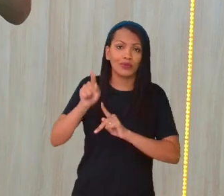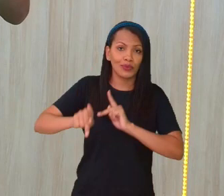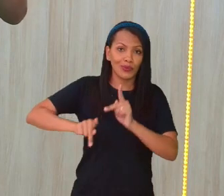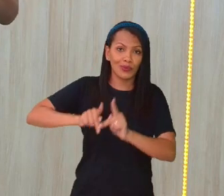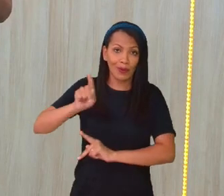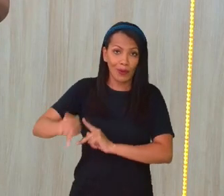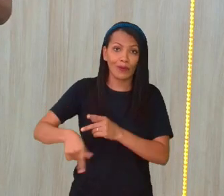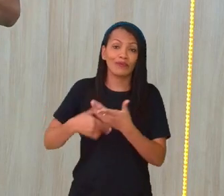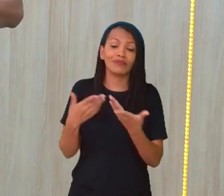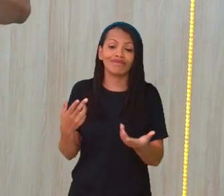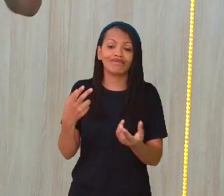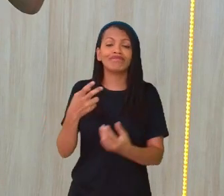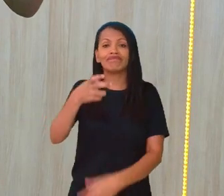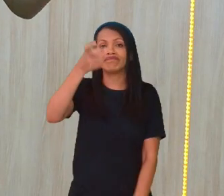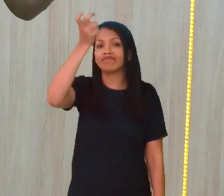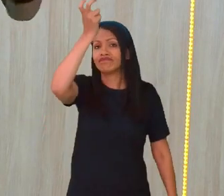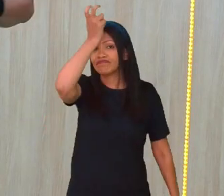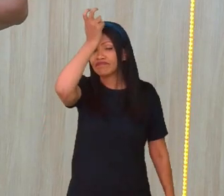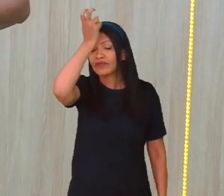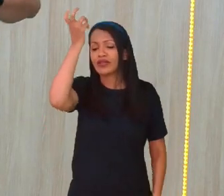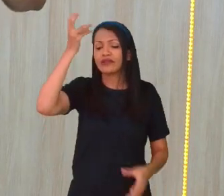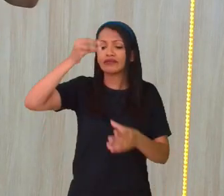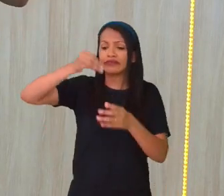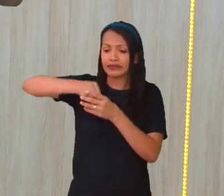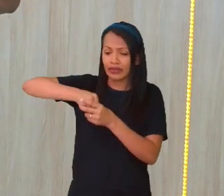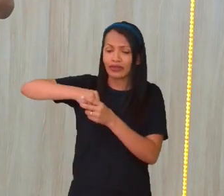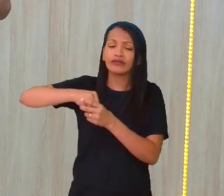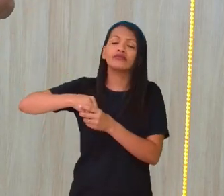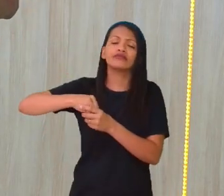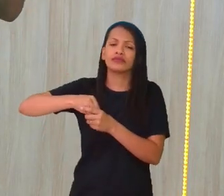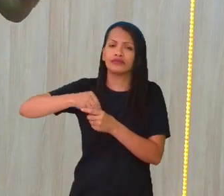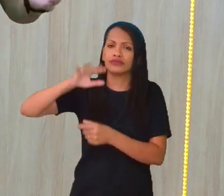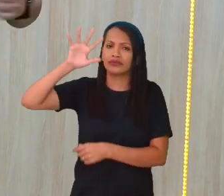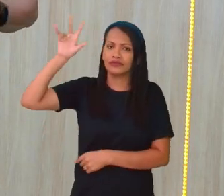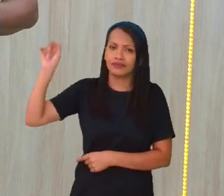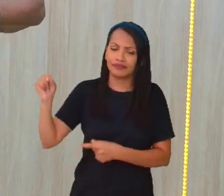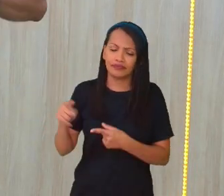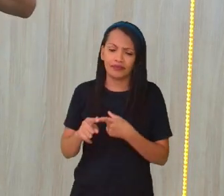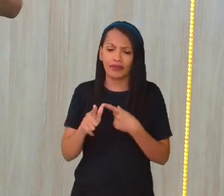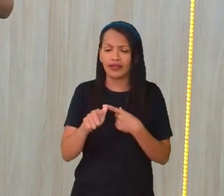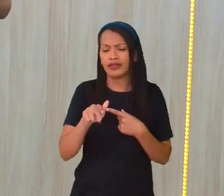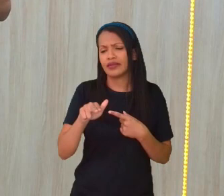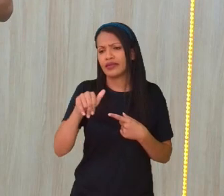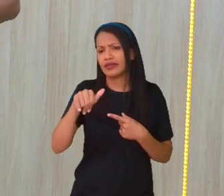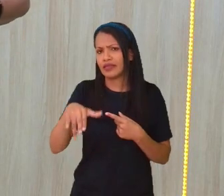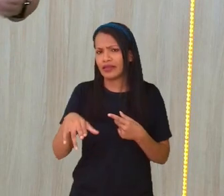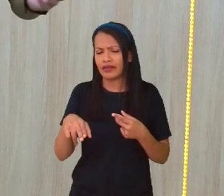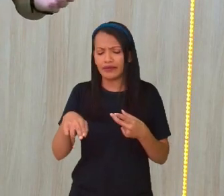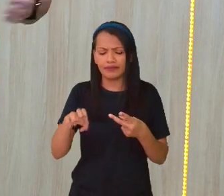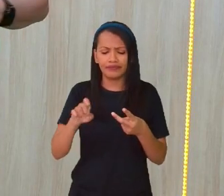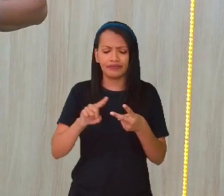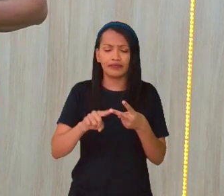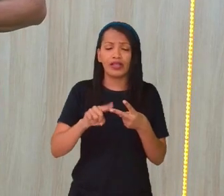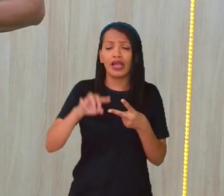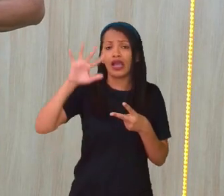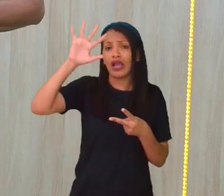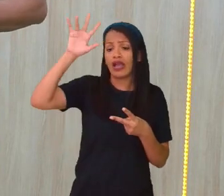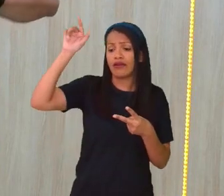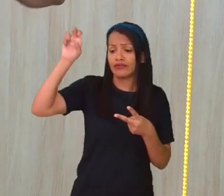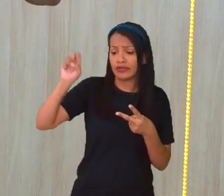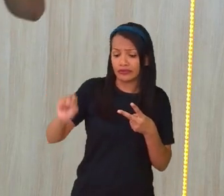Egito está na África, assim como a Argélia, assim como Angola, Guiné-Bissau, Moçambique, África do